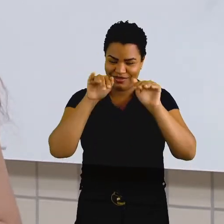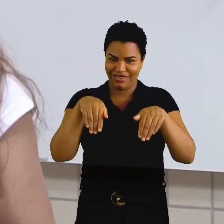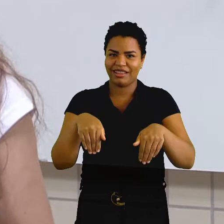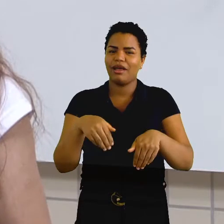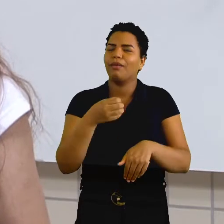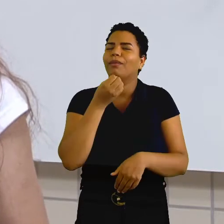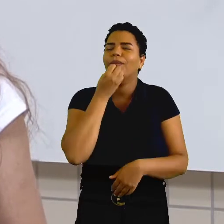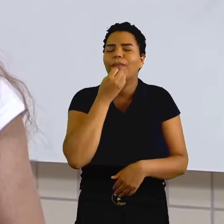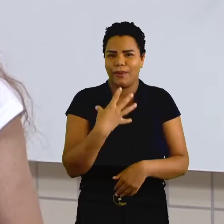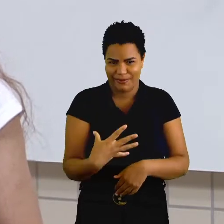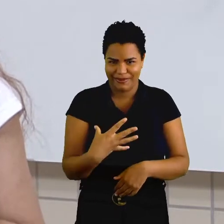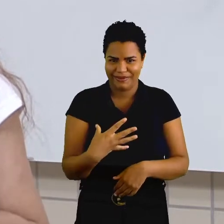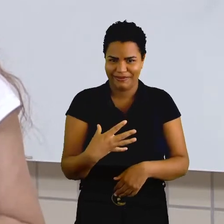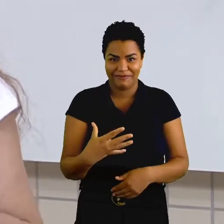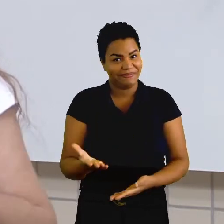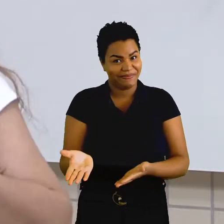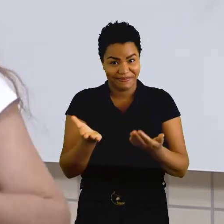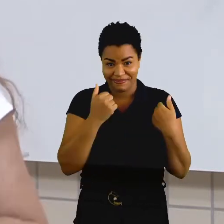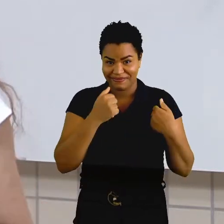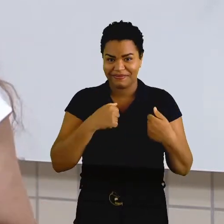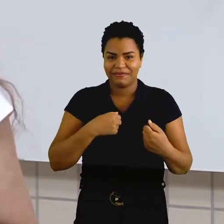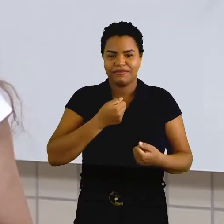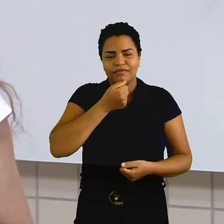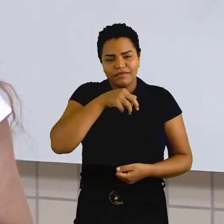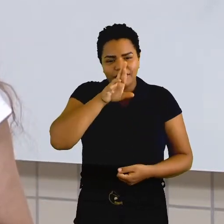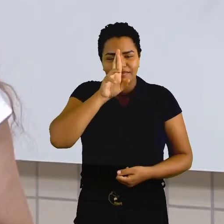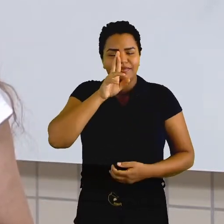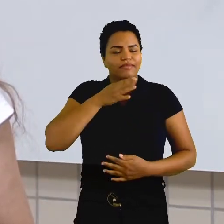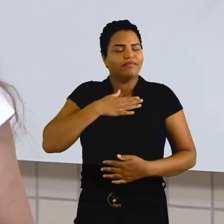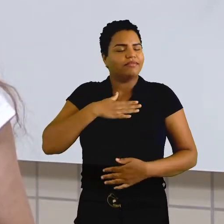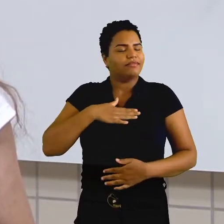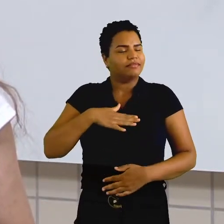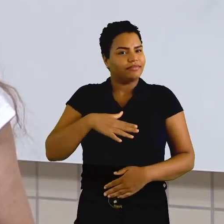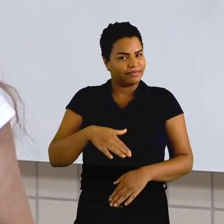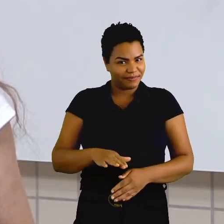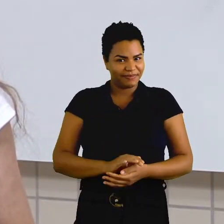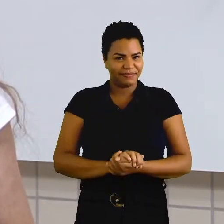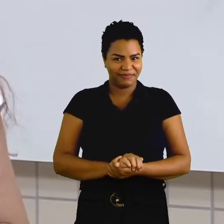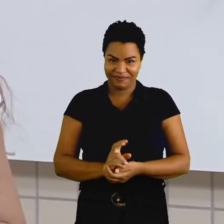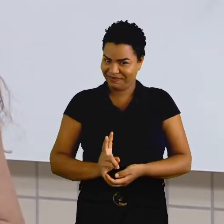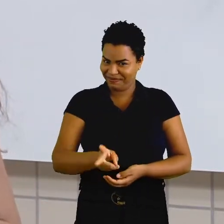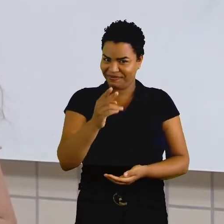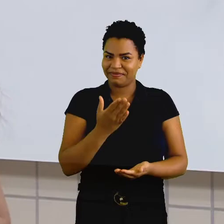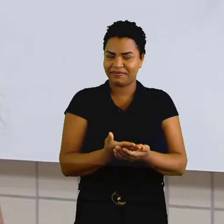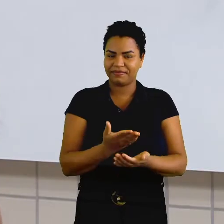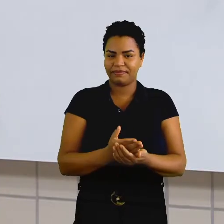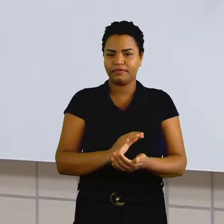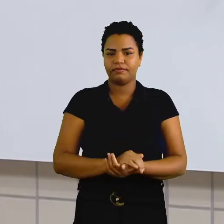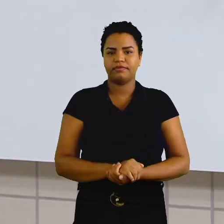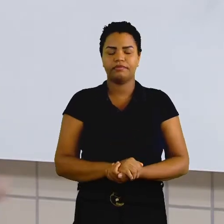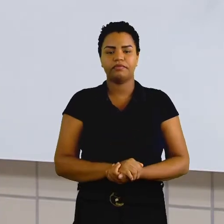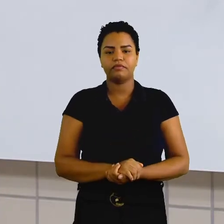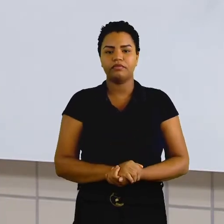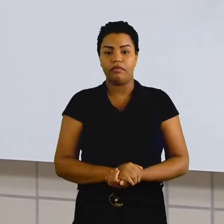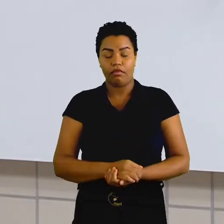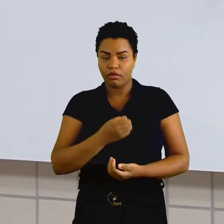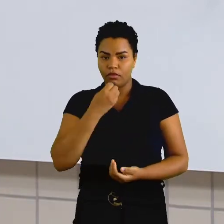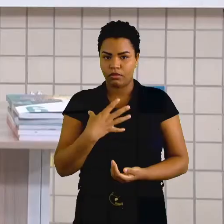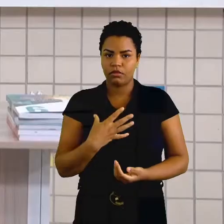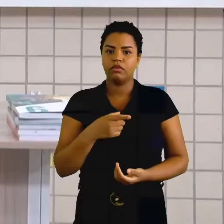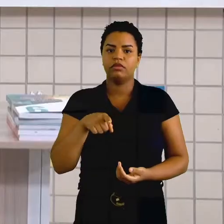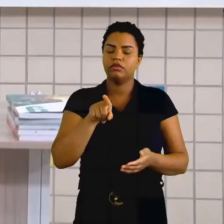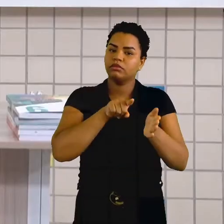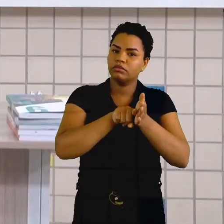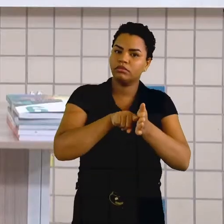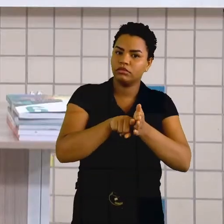boa. Vamos lá? Respira aí um pouquinho, vamos continuar a nossa aula. Bem, você pesquisou o